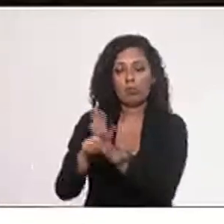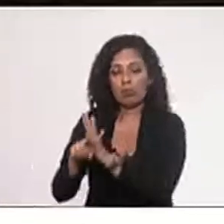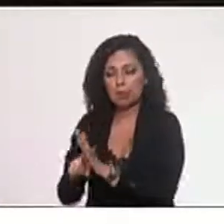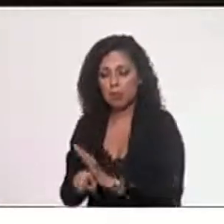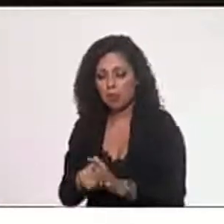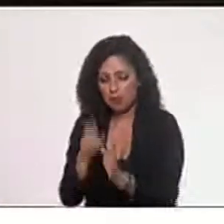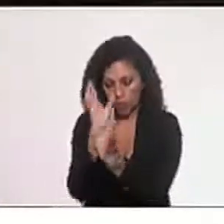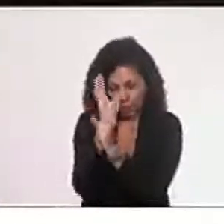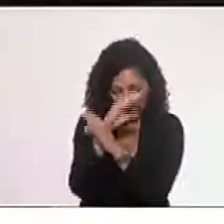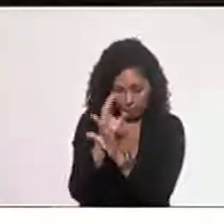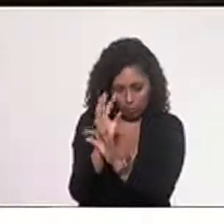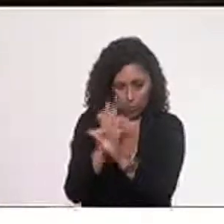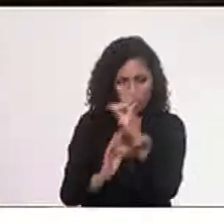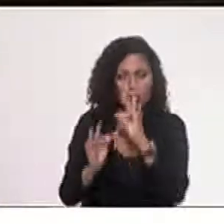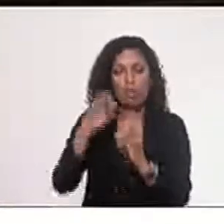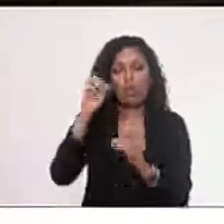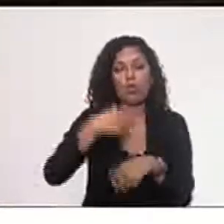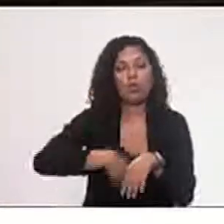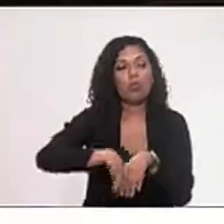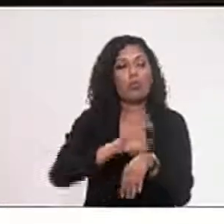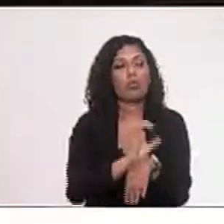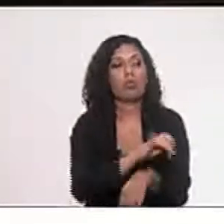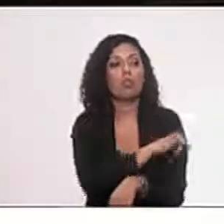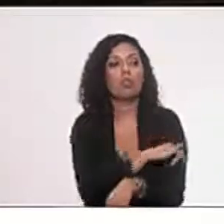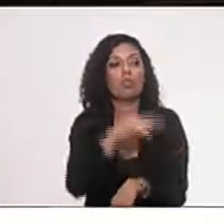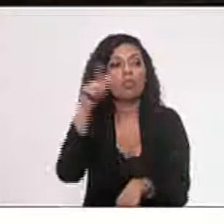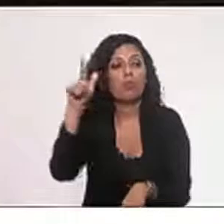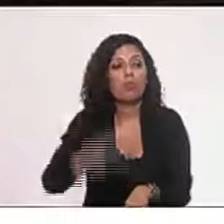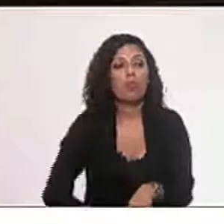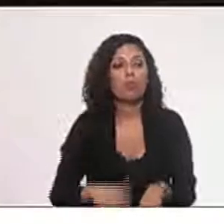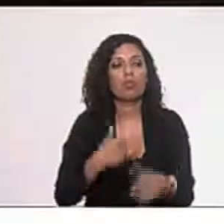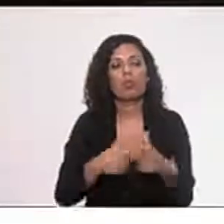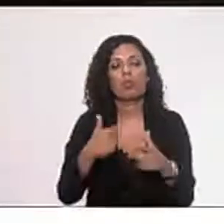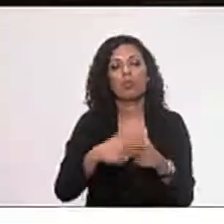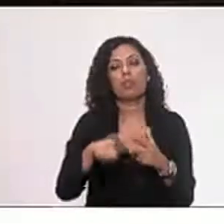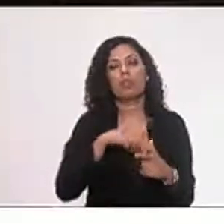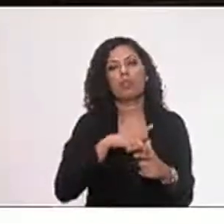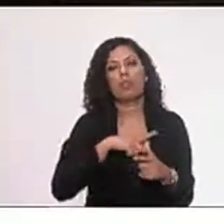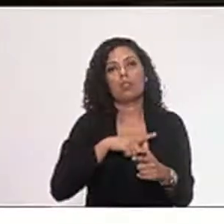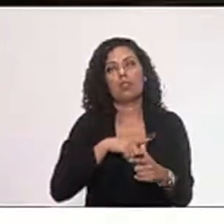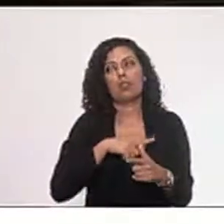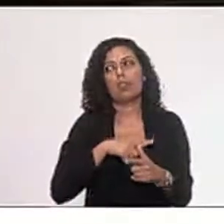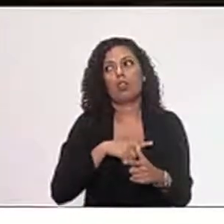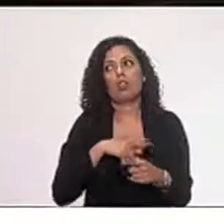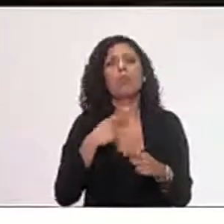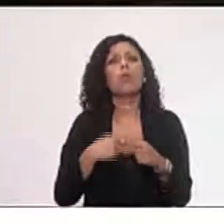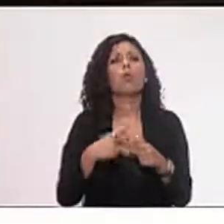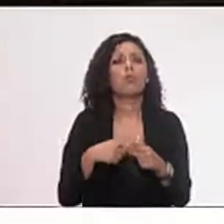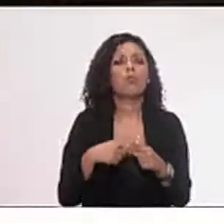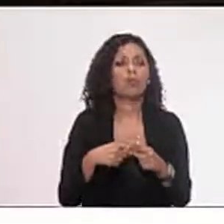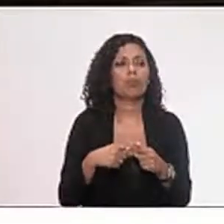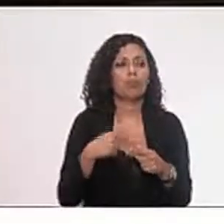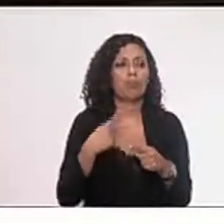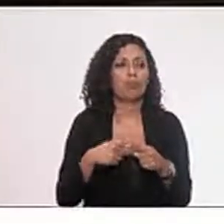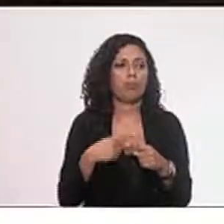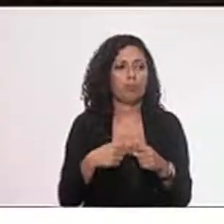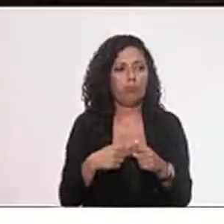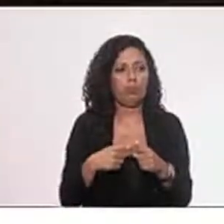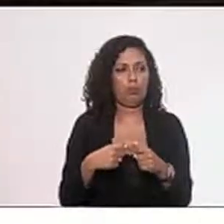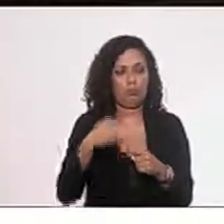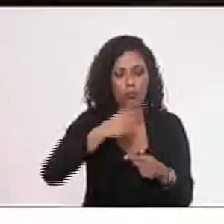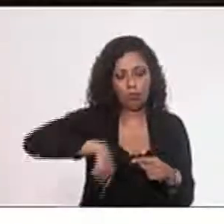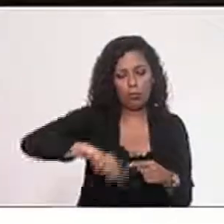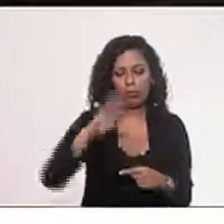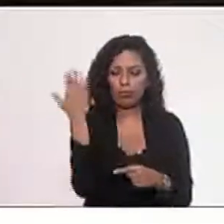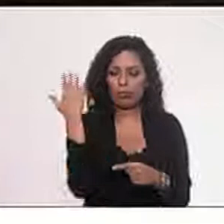é o estado mais atingido e porque é o estado mais atingido por termos sido capital